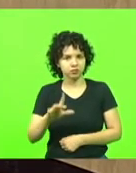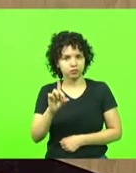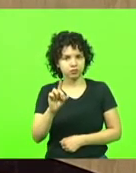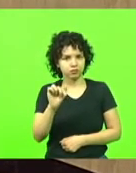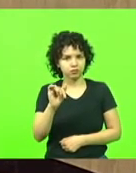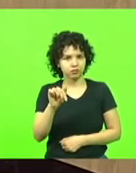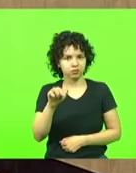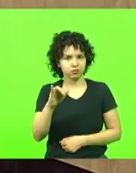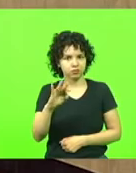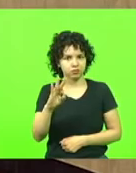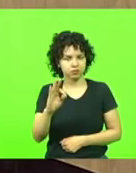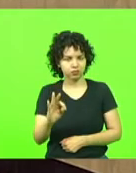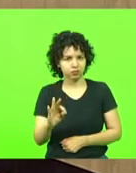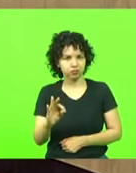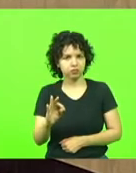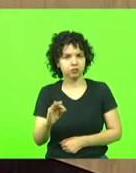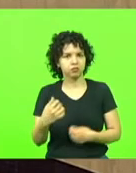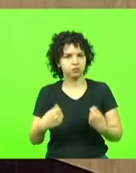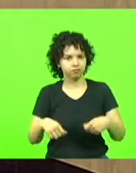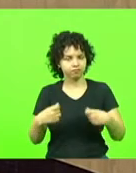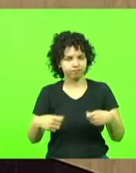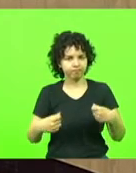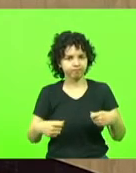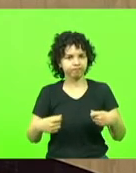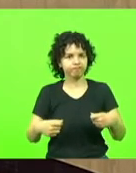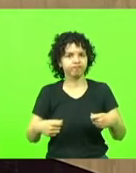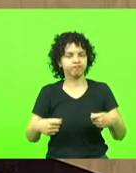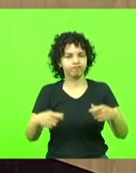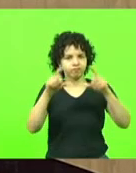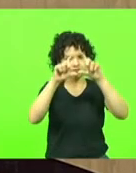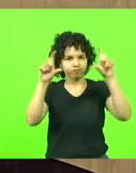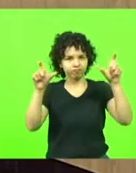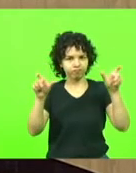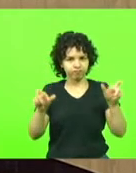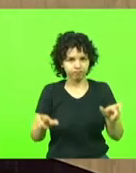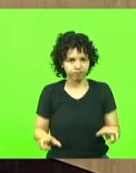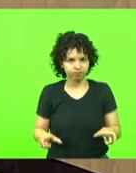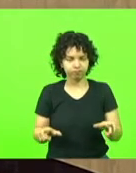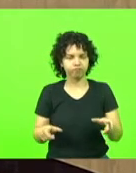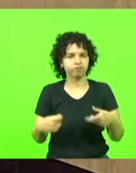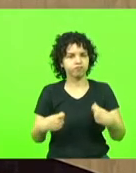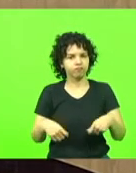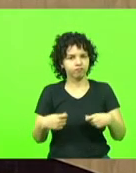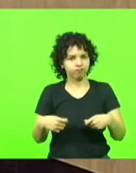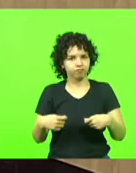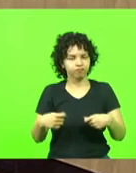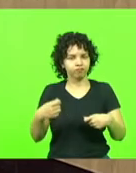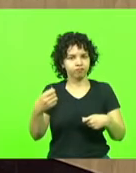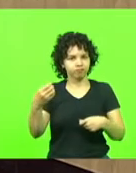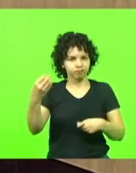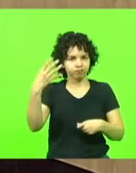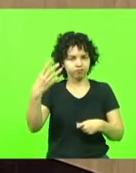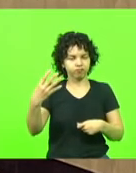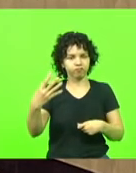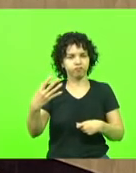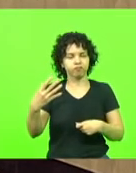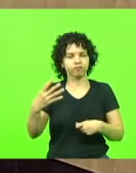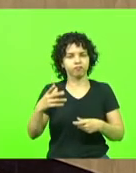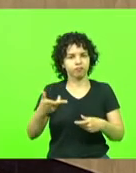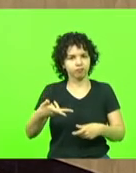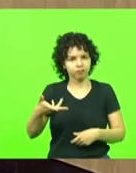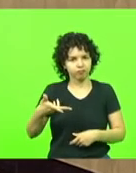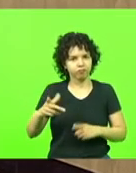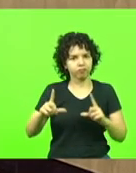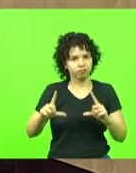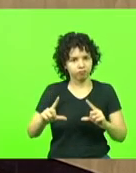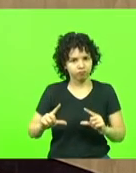instalação de lombadas eletrônicas ou redutores de velocidade na BR-282, no perímetro que corta o